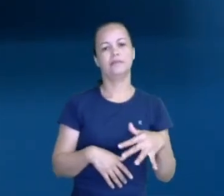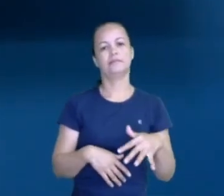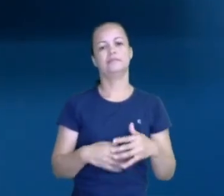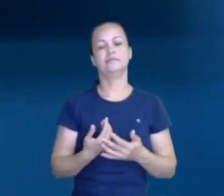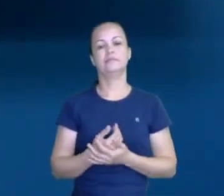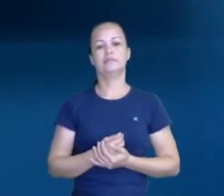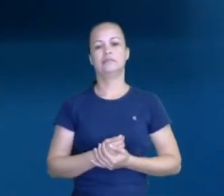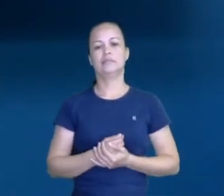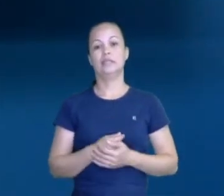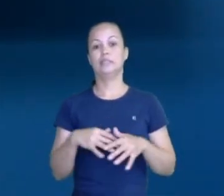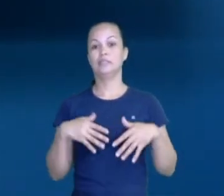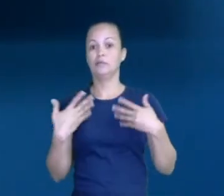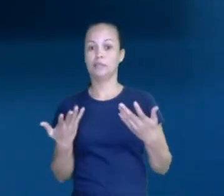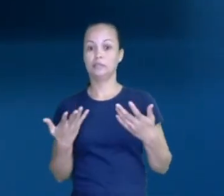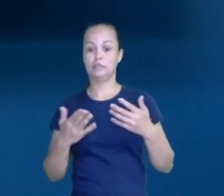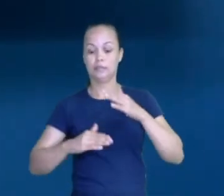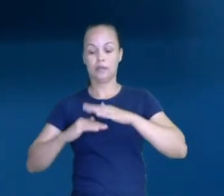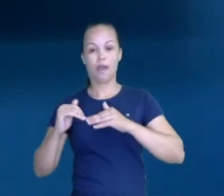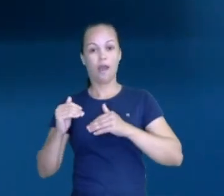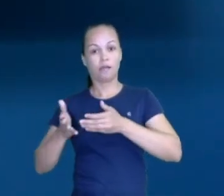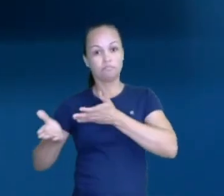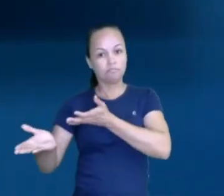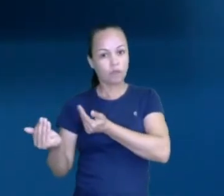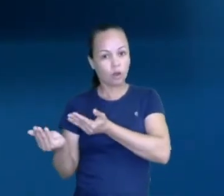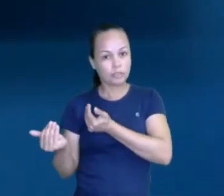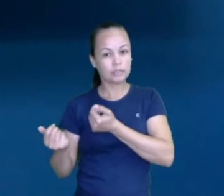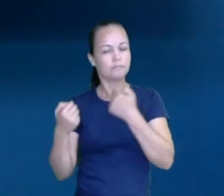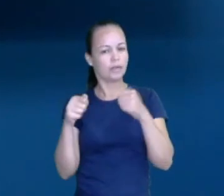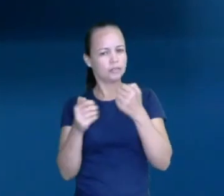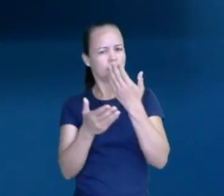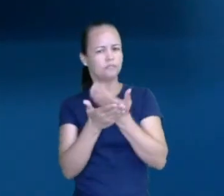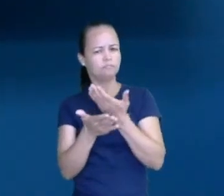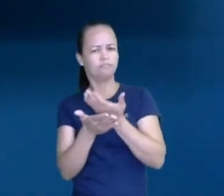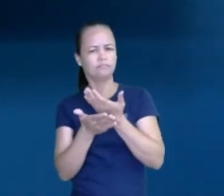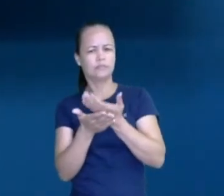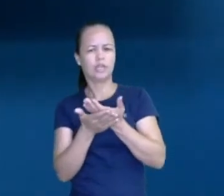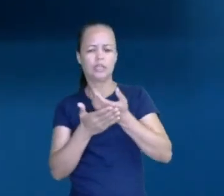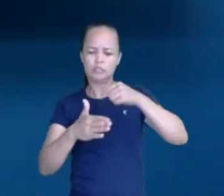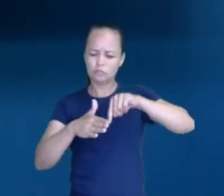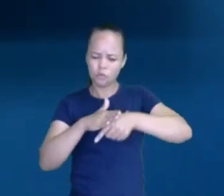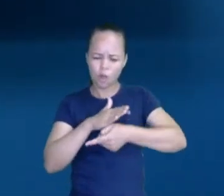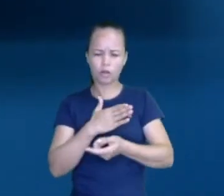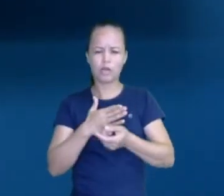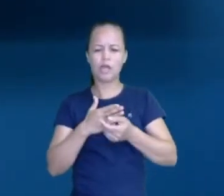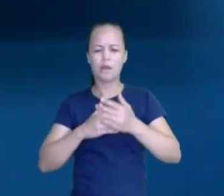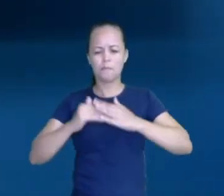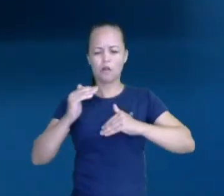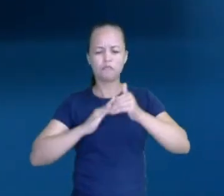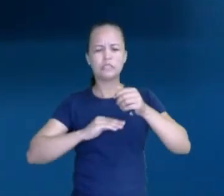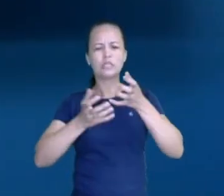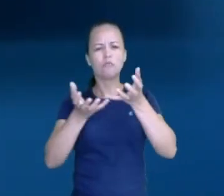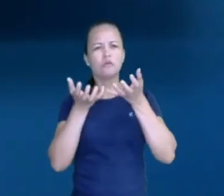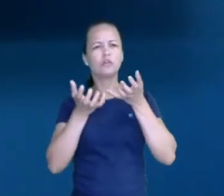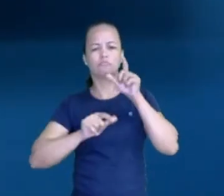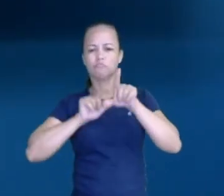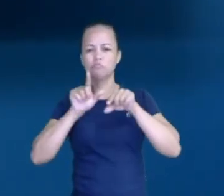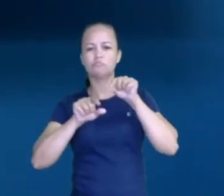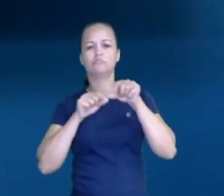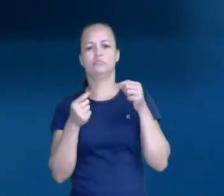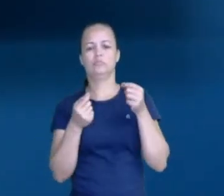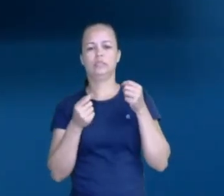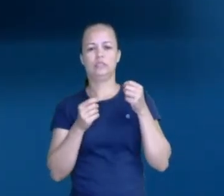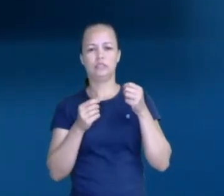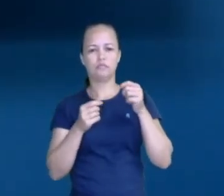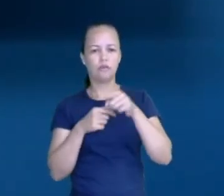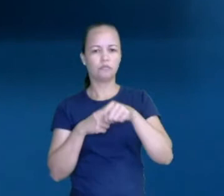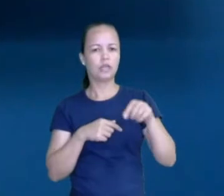isso você, como eu disse, na adolescência precisa estudar, procurar se aprofundar em que profissão vai exercer, porque você vai crescer,